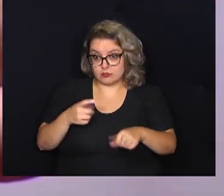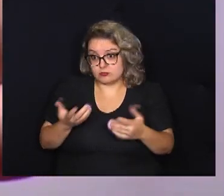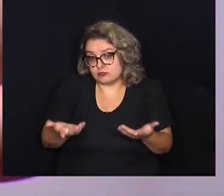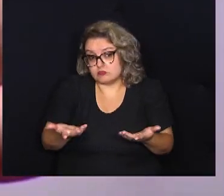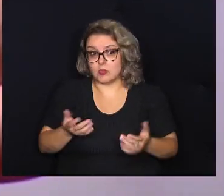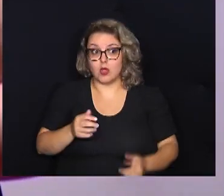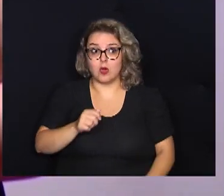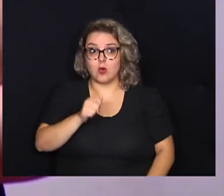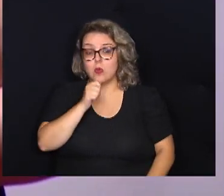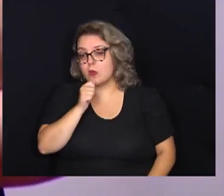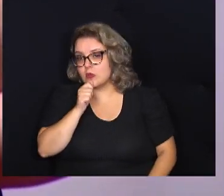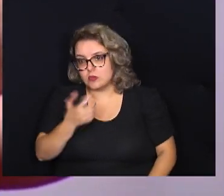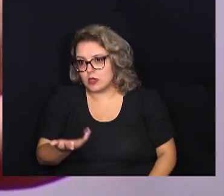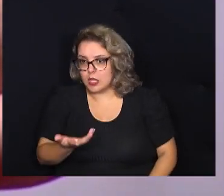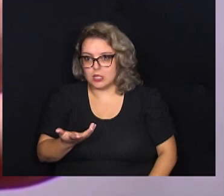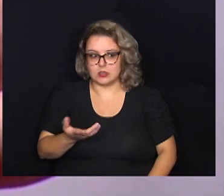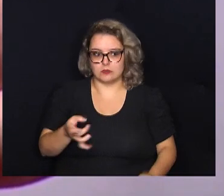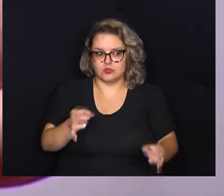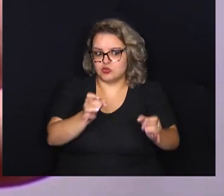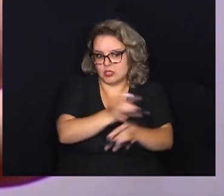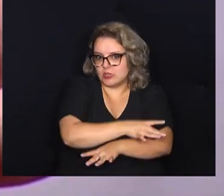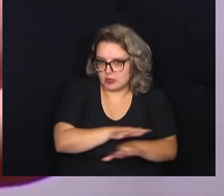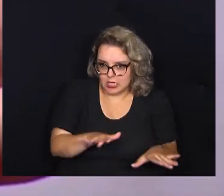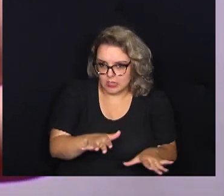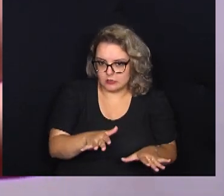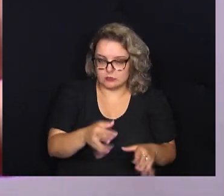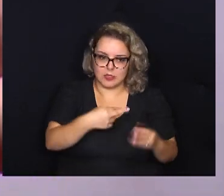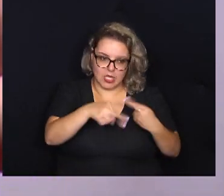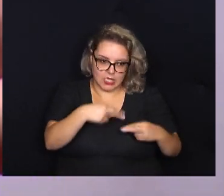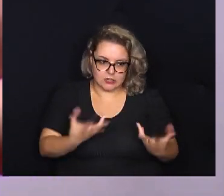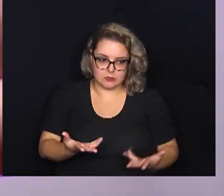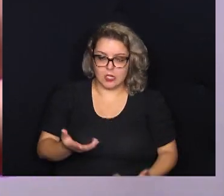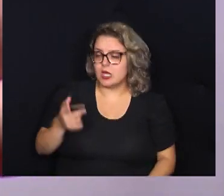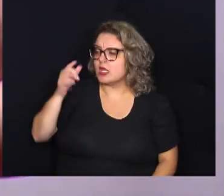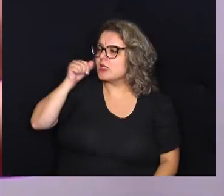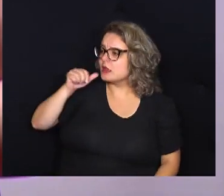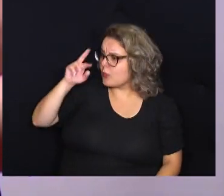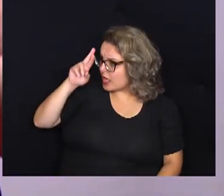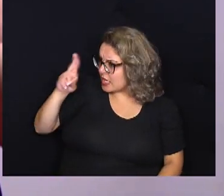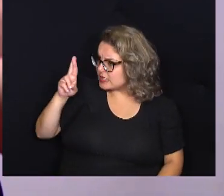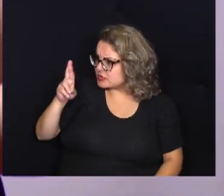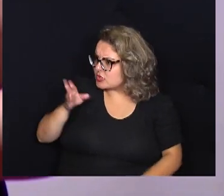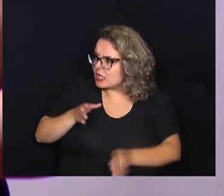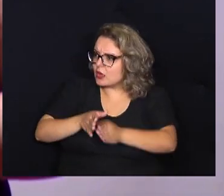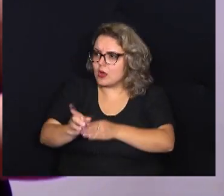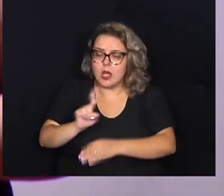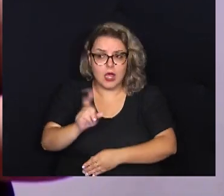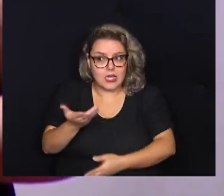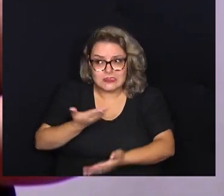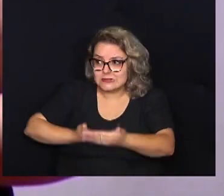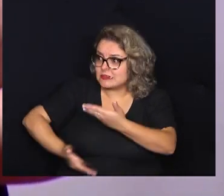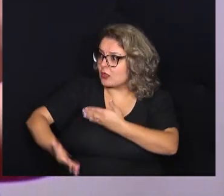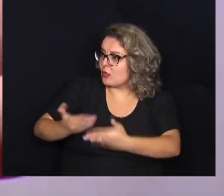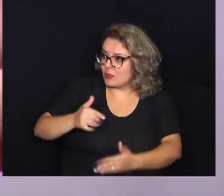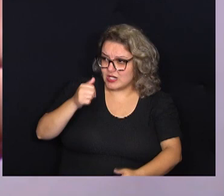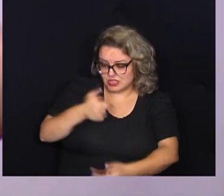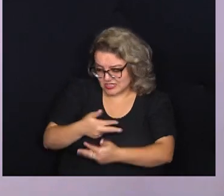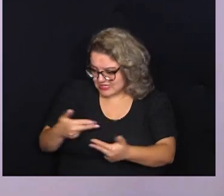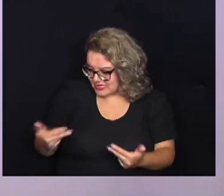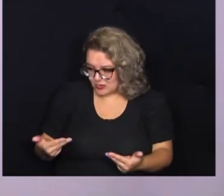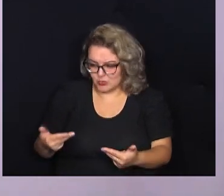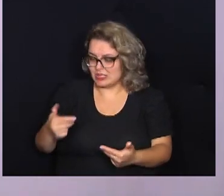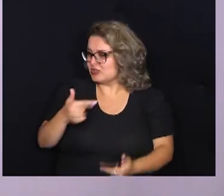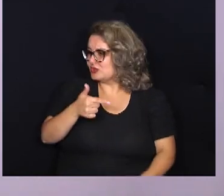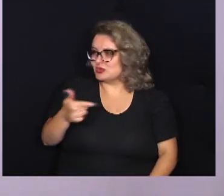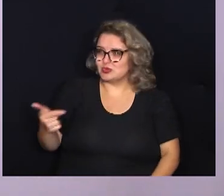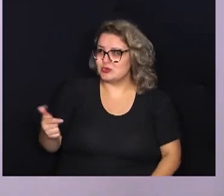ainda estavam na relação. Então, a senhora aconselha a mulher a não compartilhar essas coisas, não ter